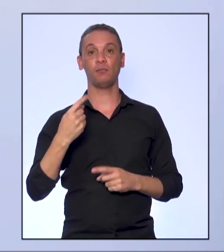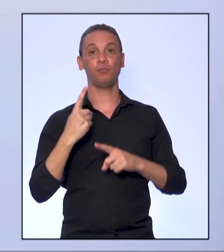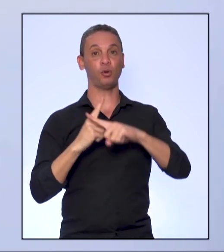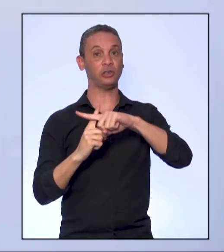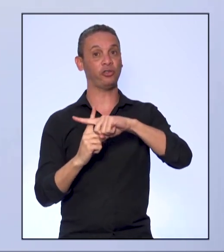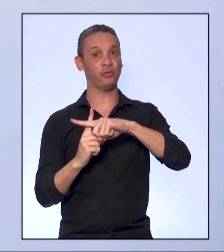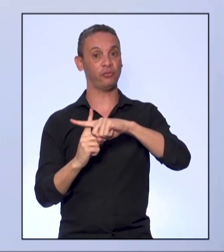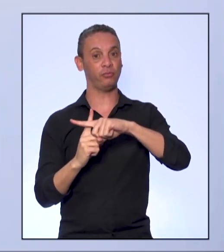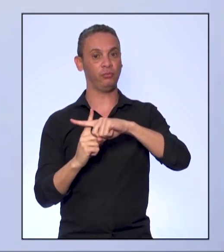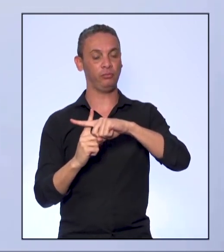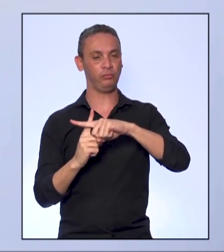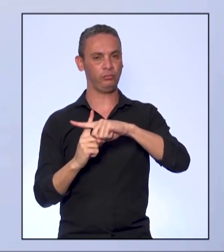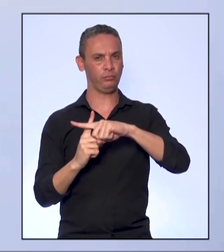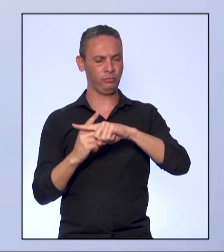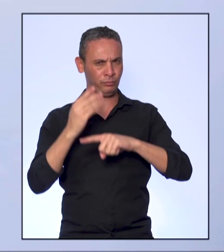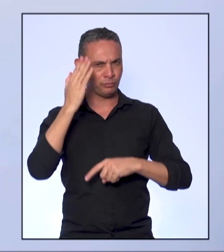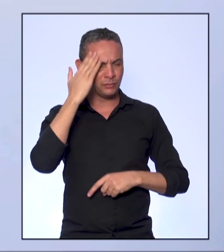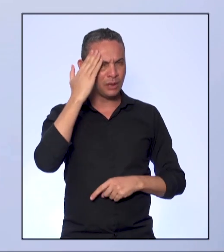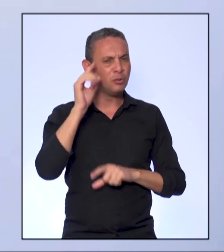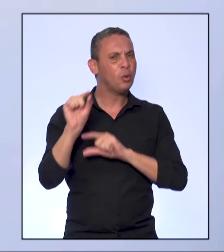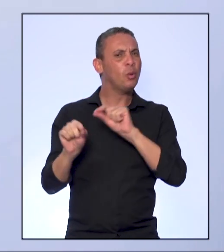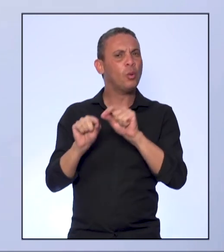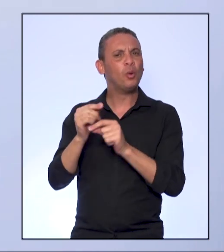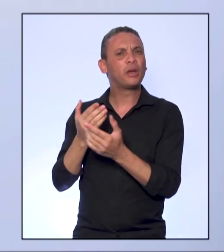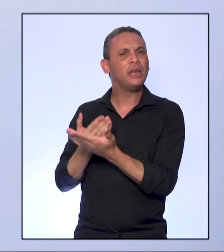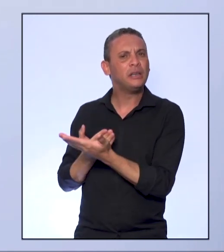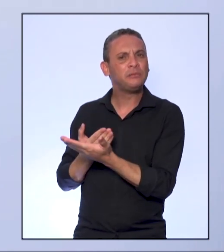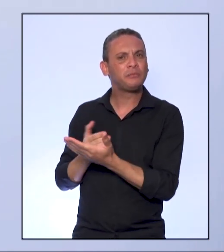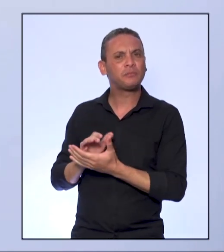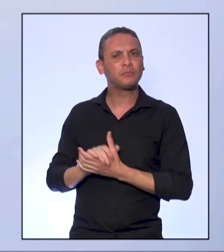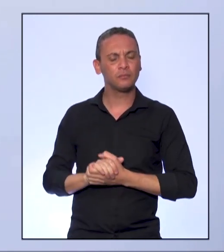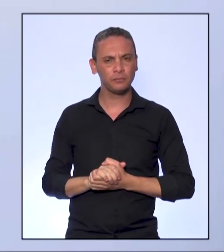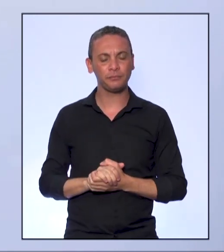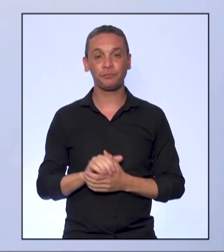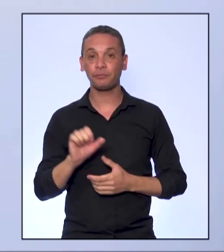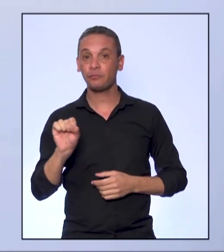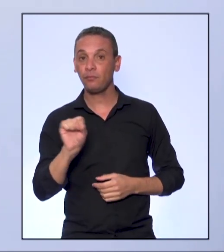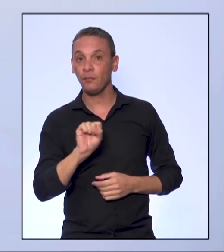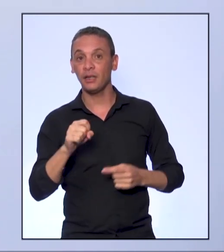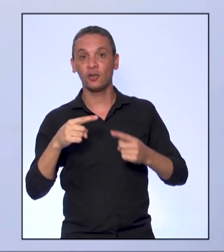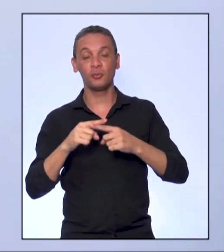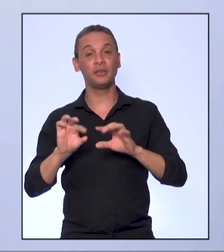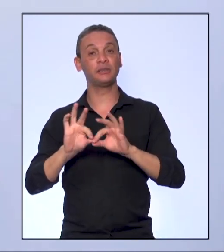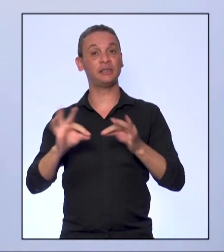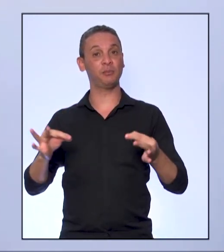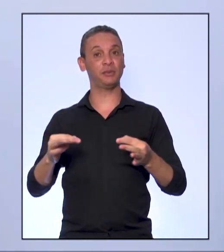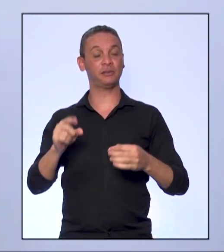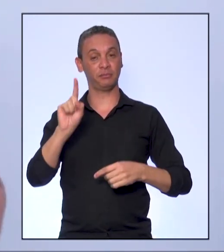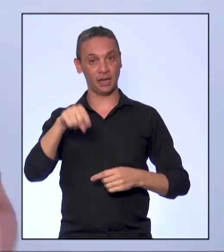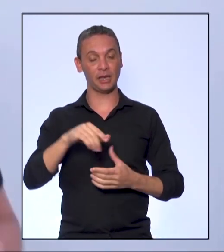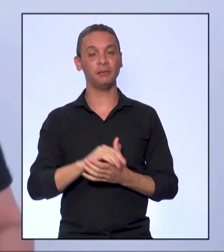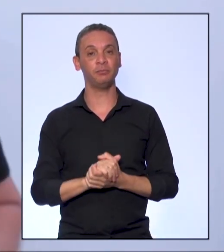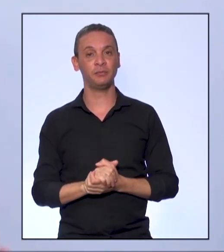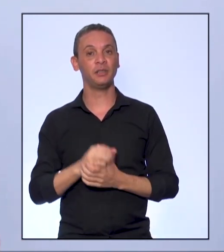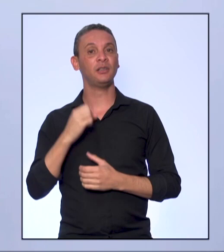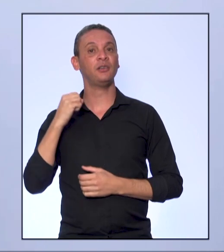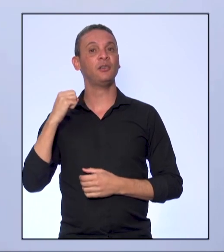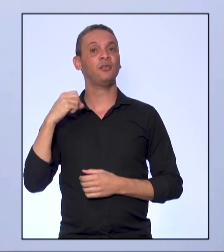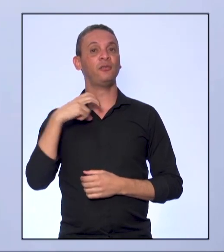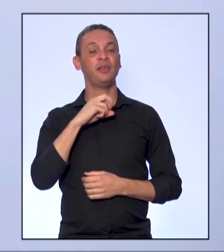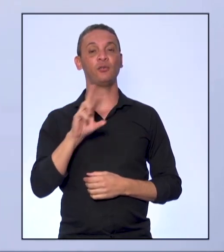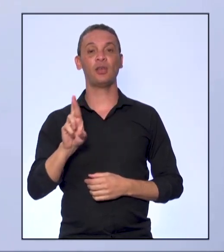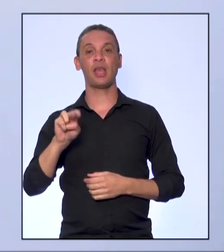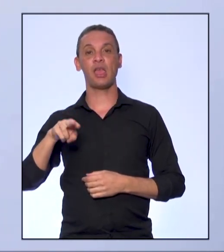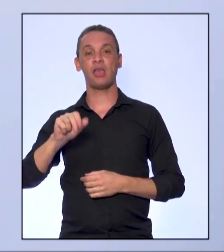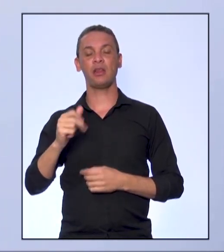positivo. Alguém sabe me dizer o que é isso? SS quer dizer que é um vírus de cadeia simples, beleza. É um vírus com RNA normal que a